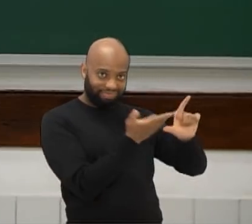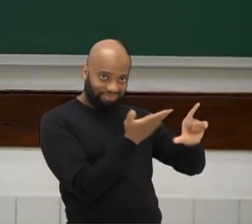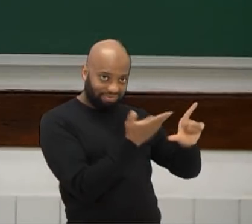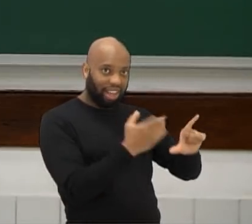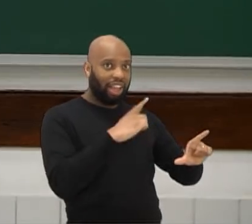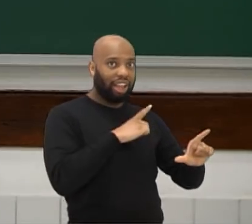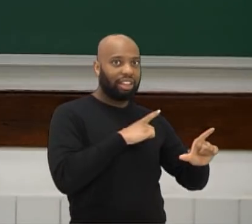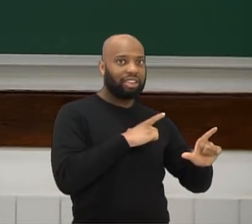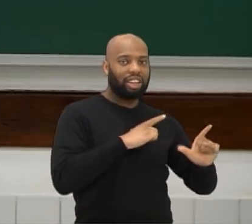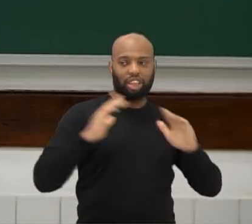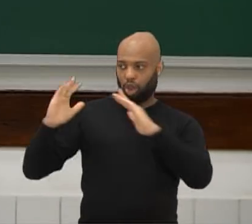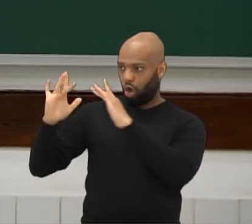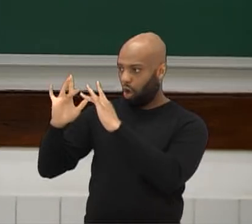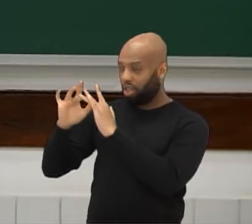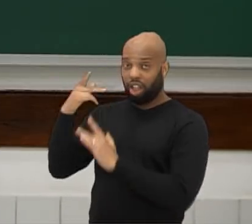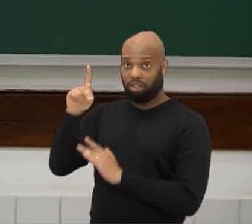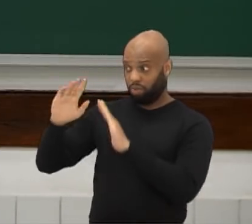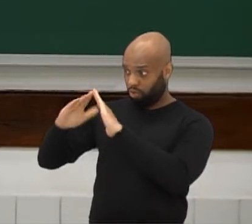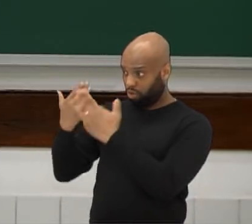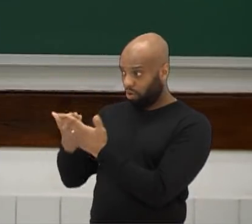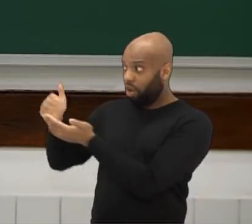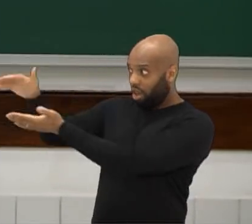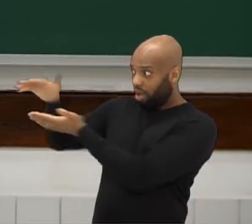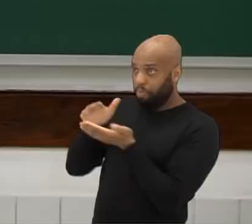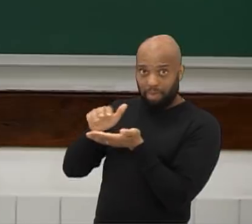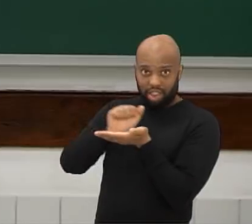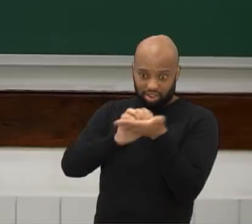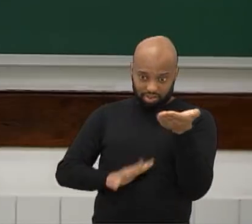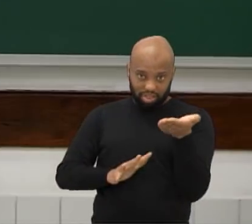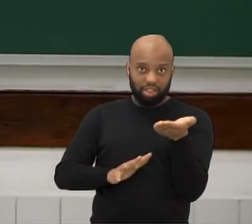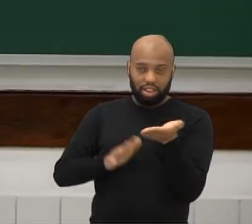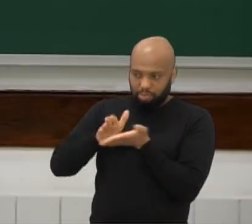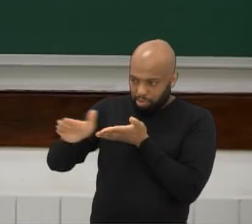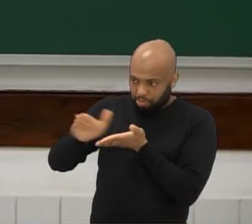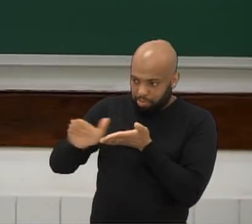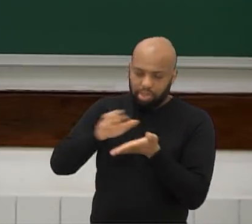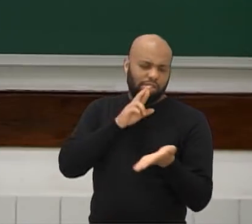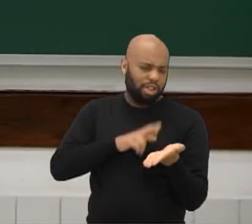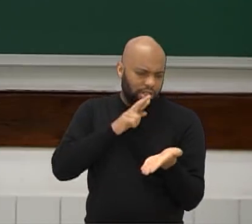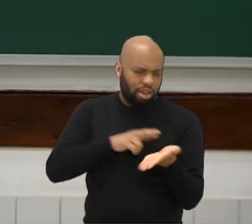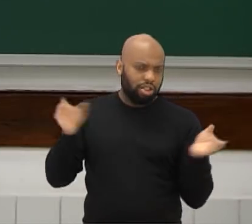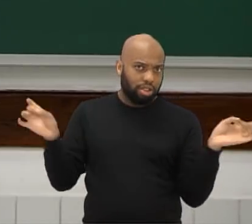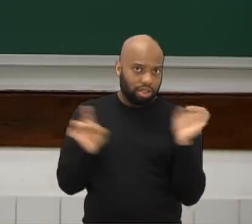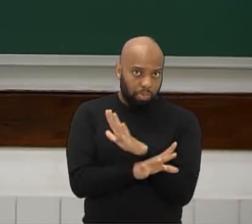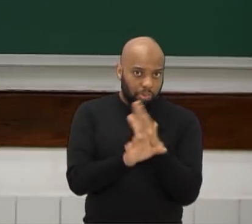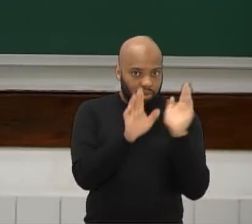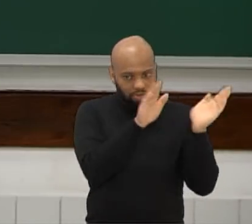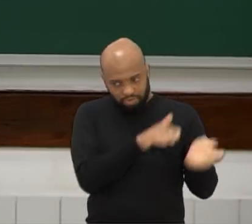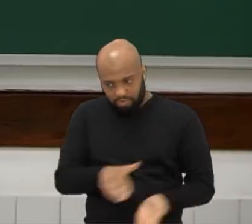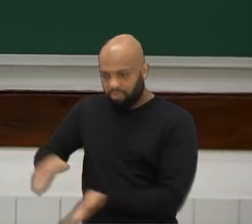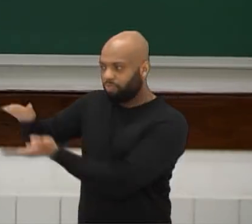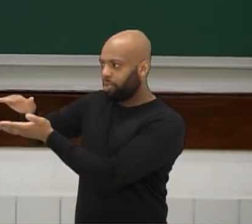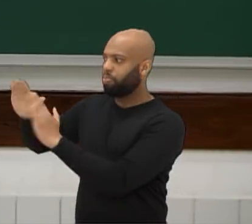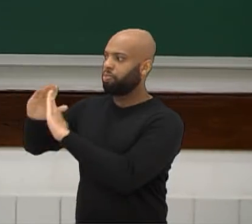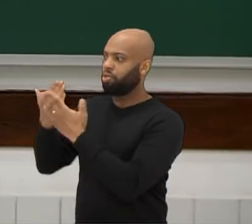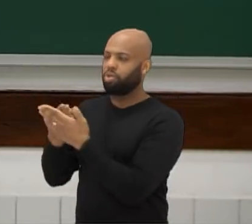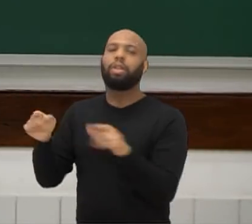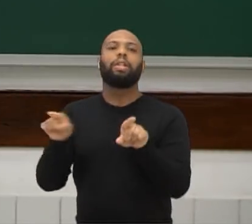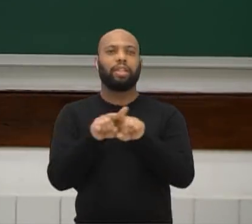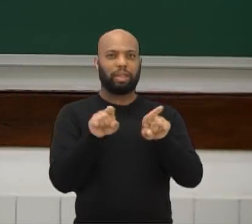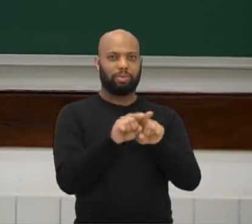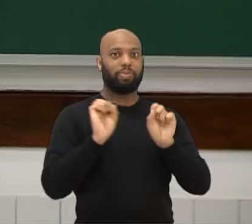contato com a escola para que possa pegar o material impresso. Posteriormente você vai devolver esse material aí na escola